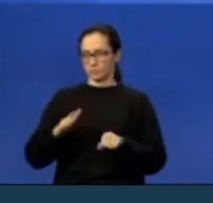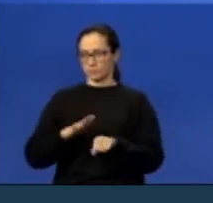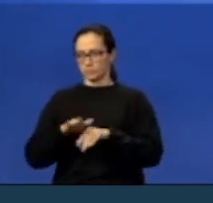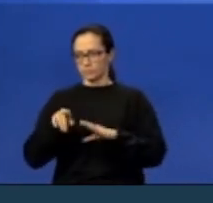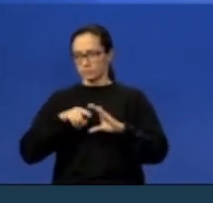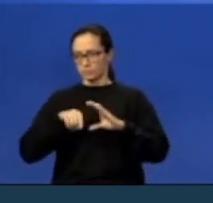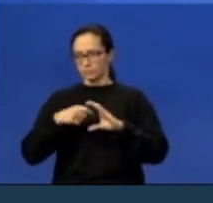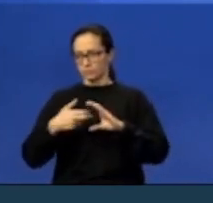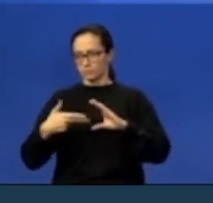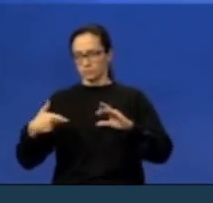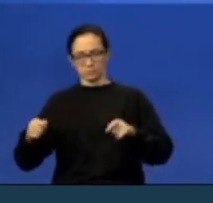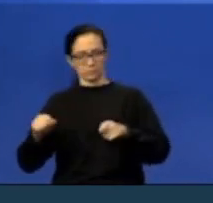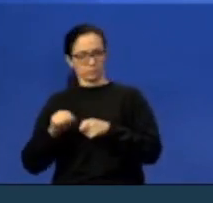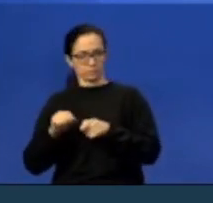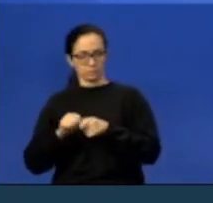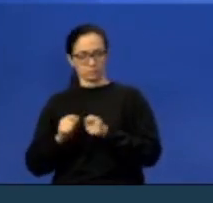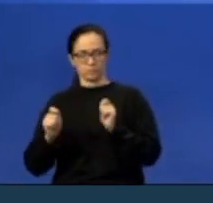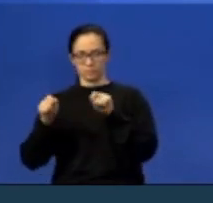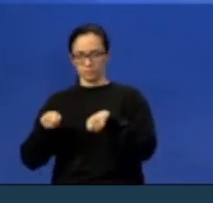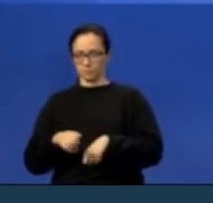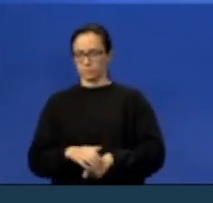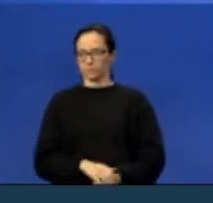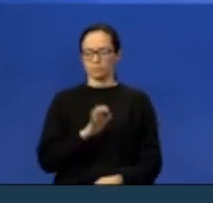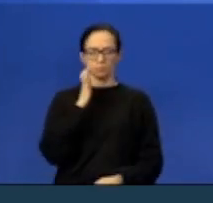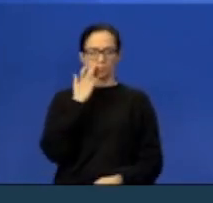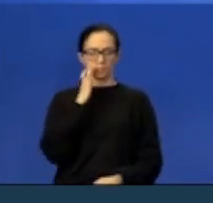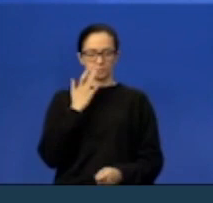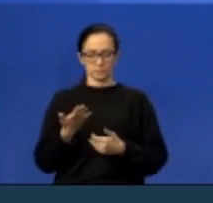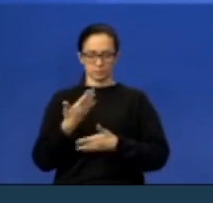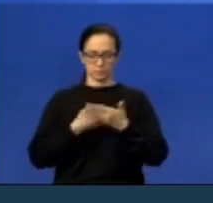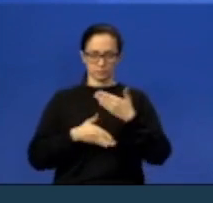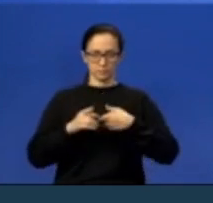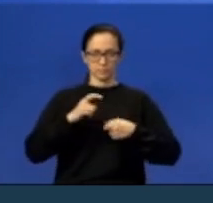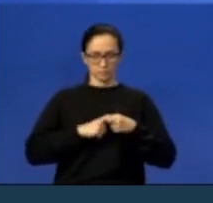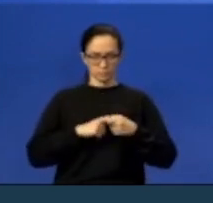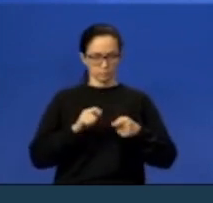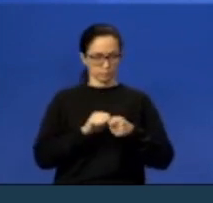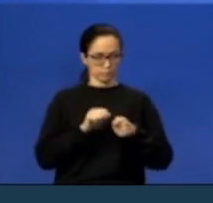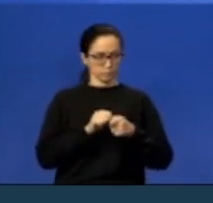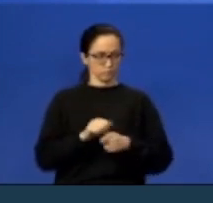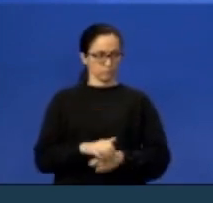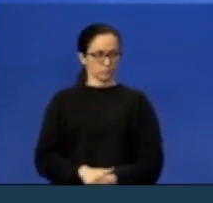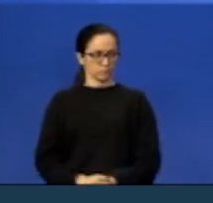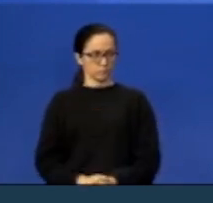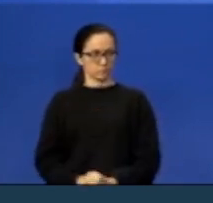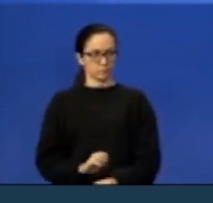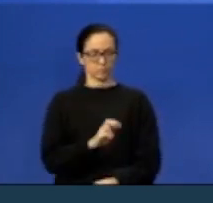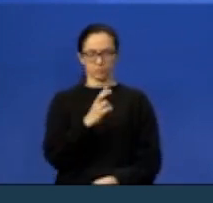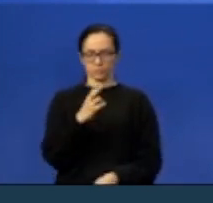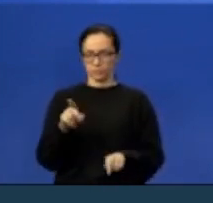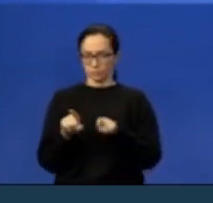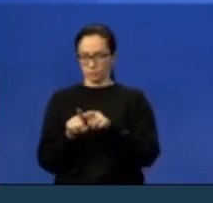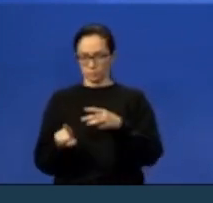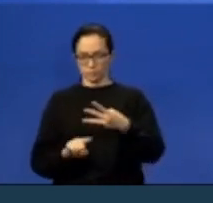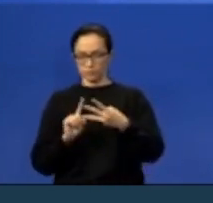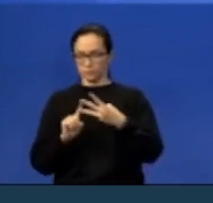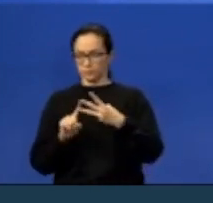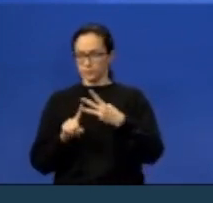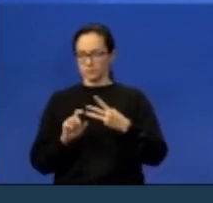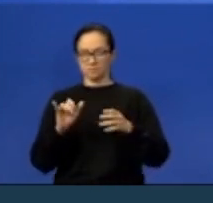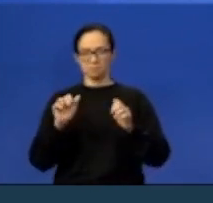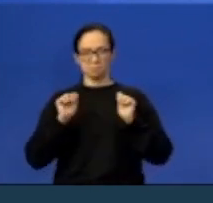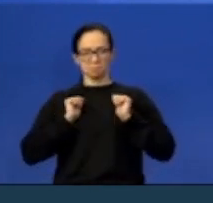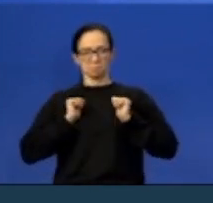células osteoblásticas, por exemplo, fazendo com que o osso ele seja reposto. Já também uma outra consequência seria relacionada à